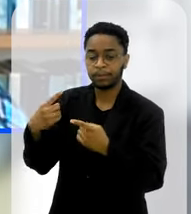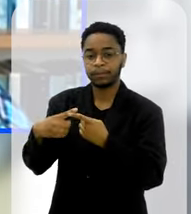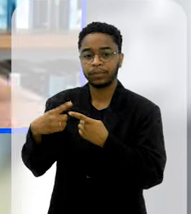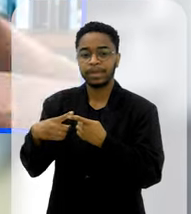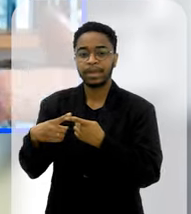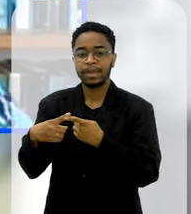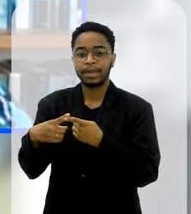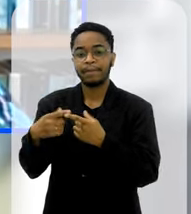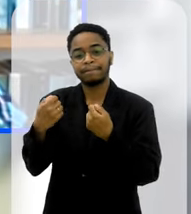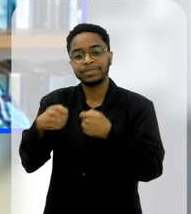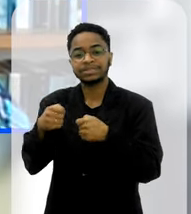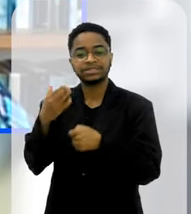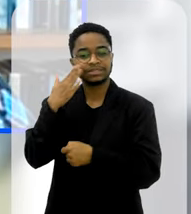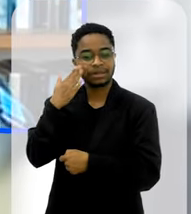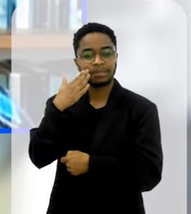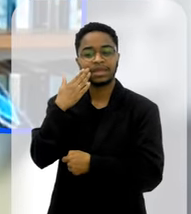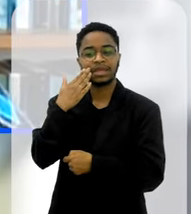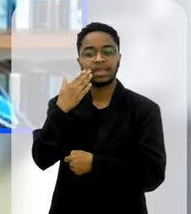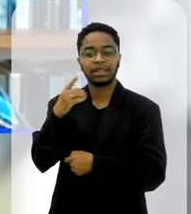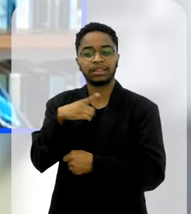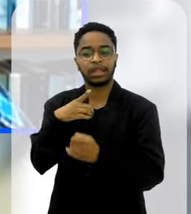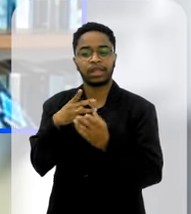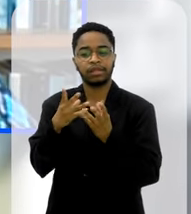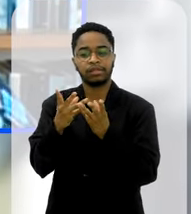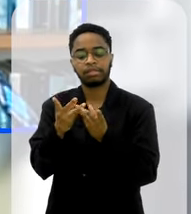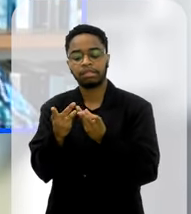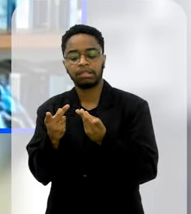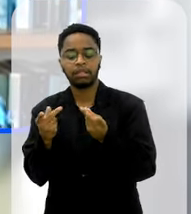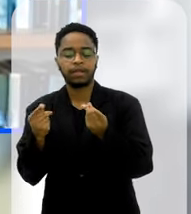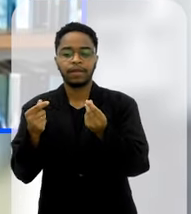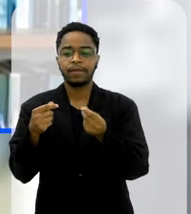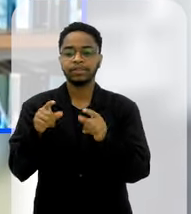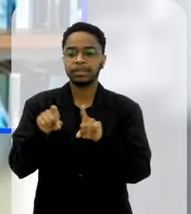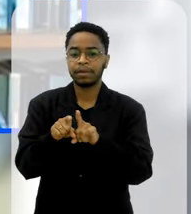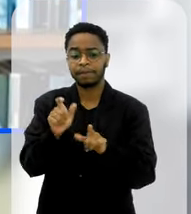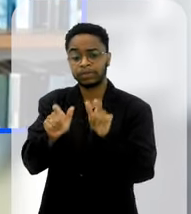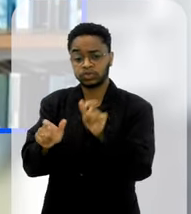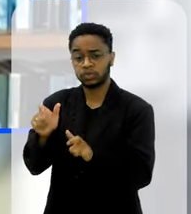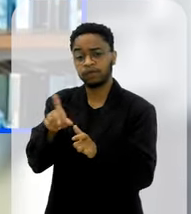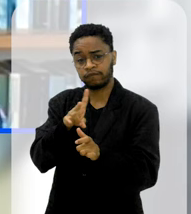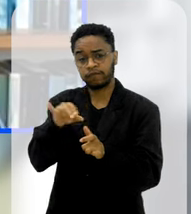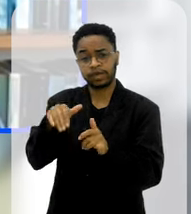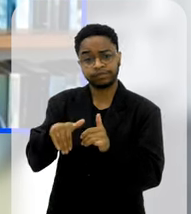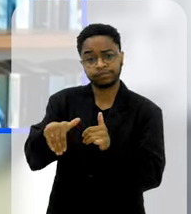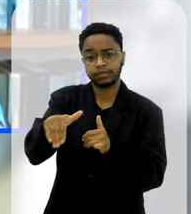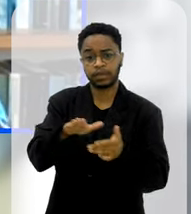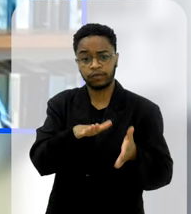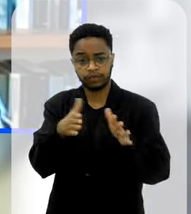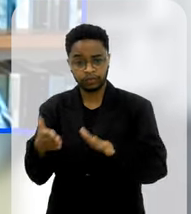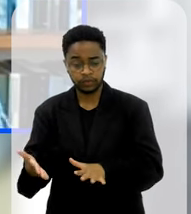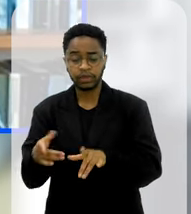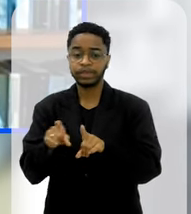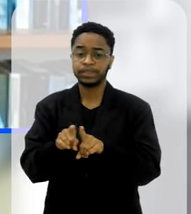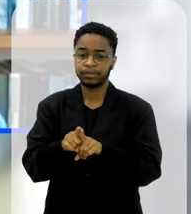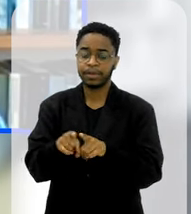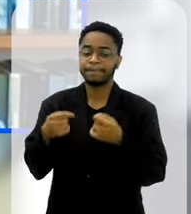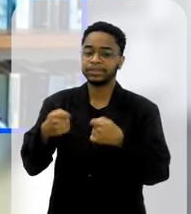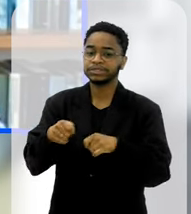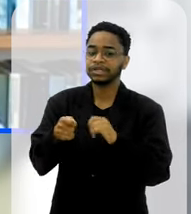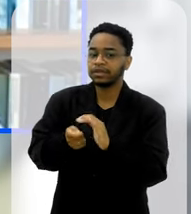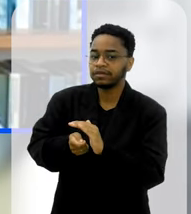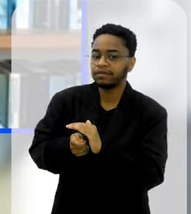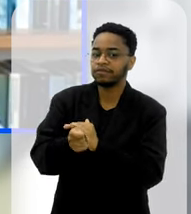É lidar com a finitude, é lidar com a deterioração, é lidar com um ciclo que exige